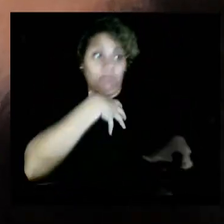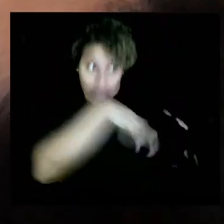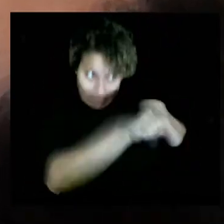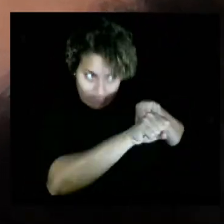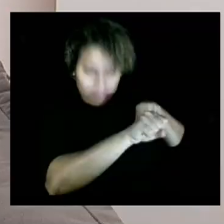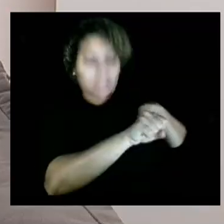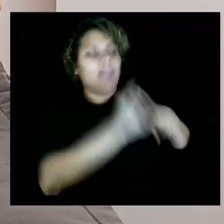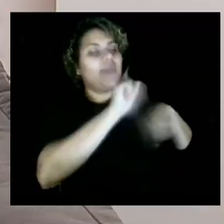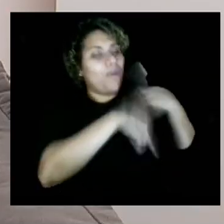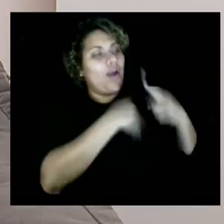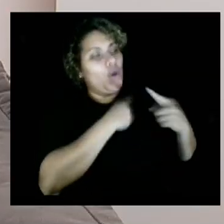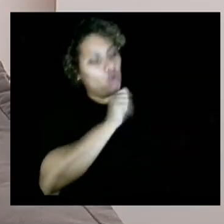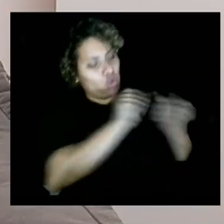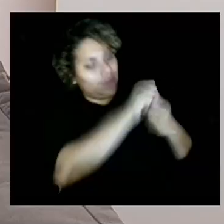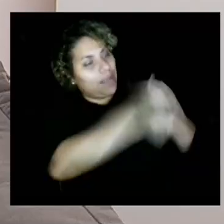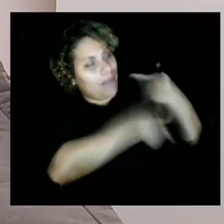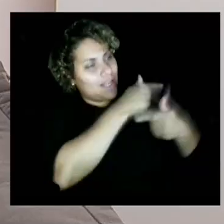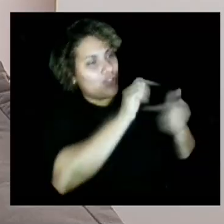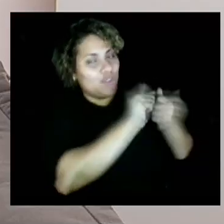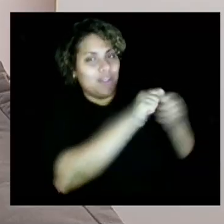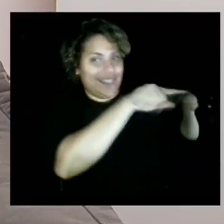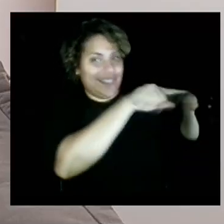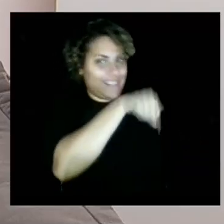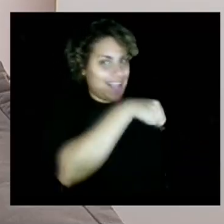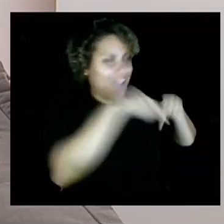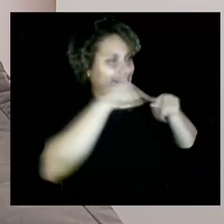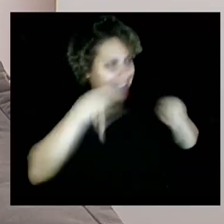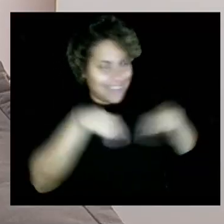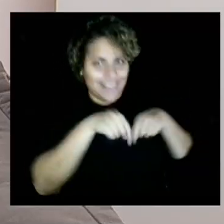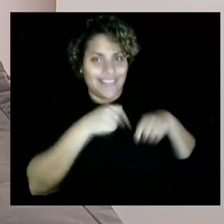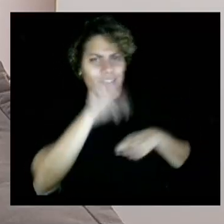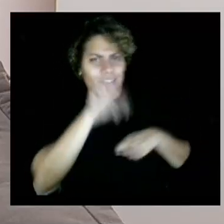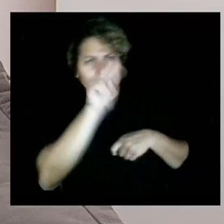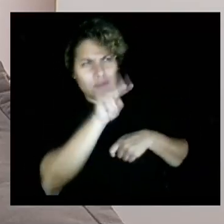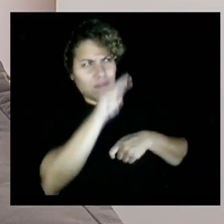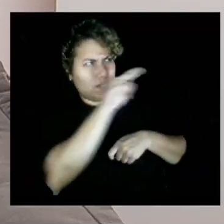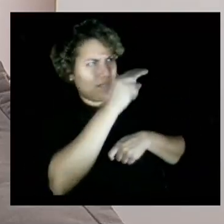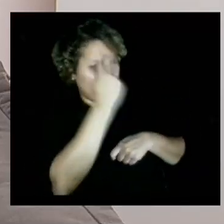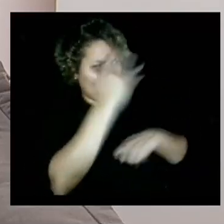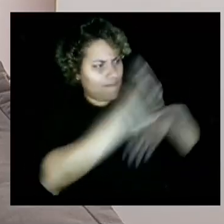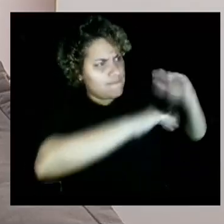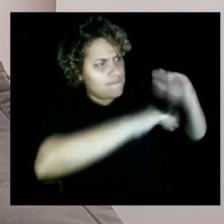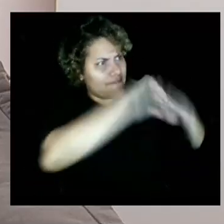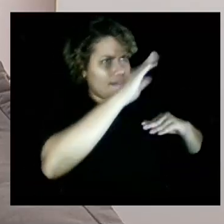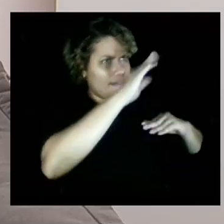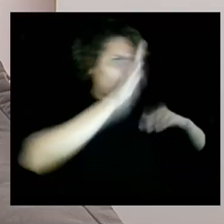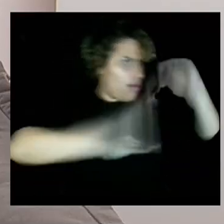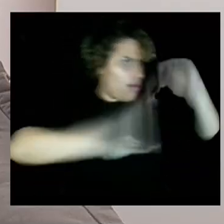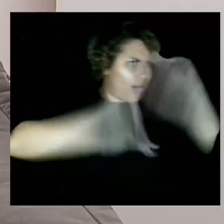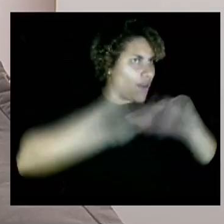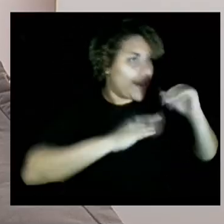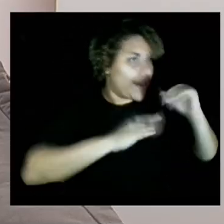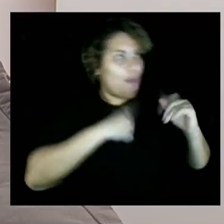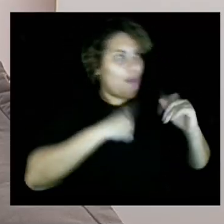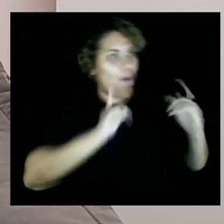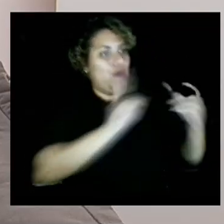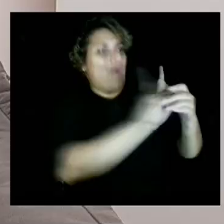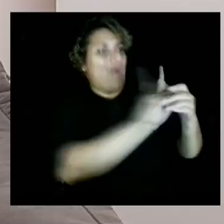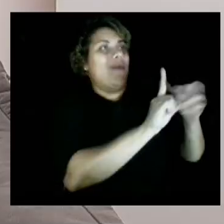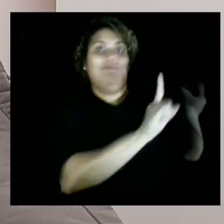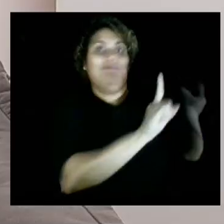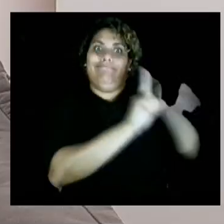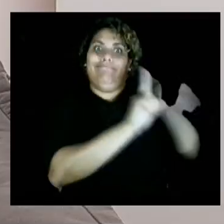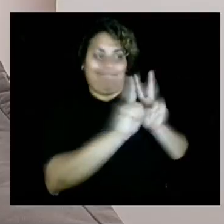mesmo. E tem aquela coisa, né, a gente fica de olho assim, quem sobressai mais, quem é mais dedicado. E aí depois que nós concluímos o curso,